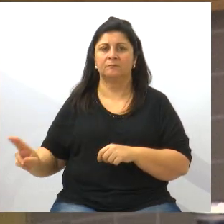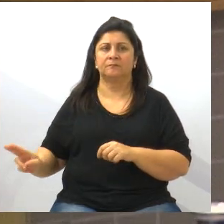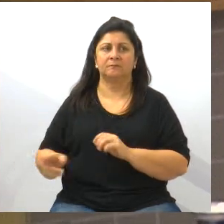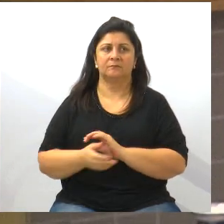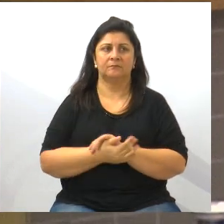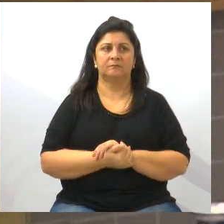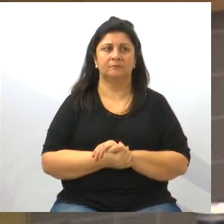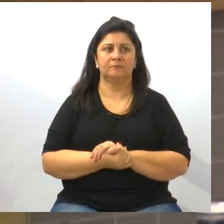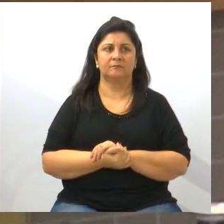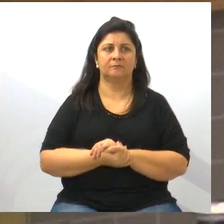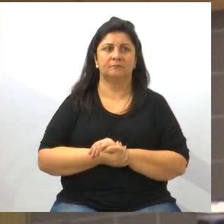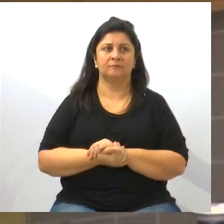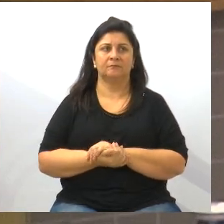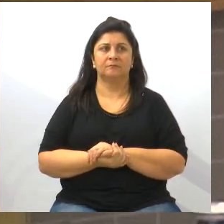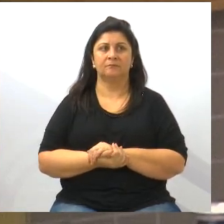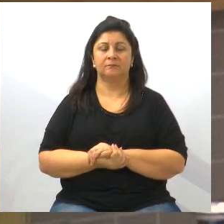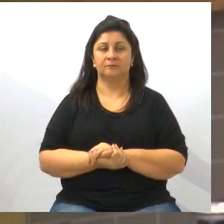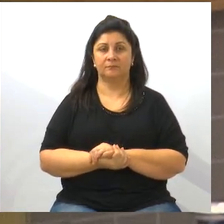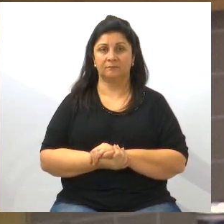de Planejamento.